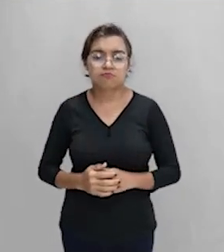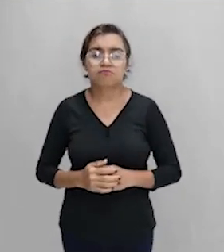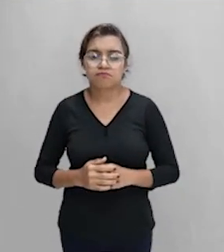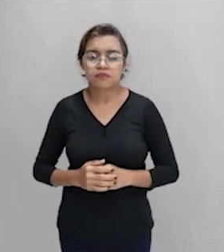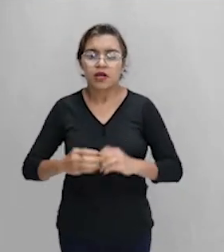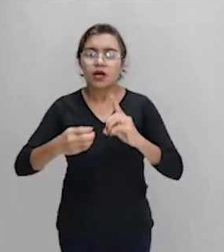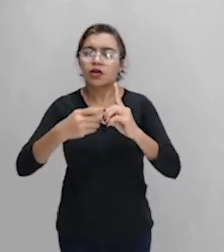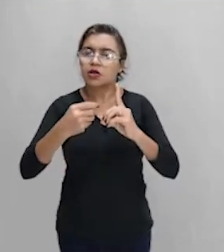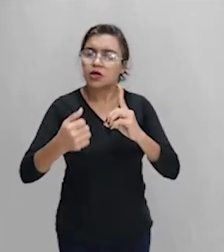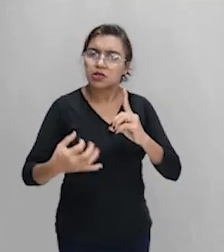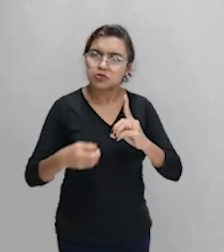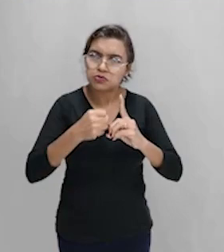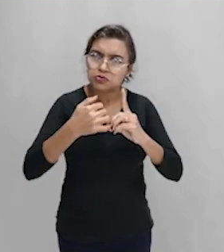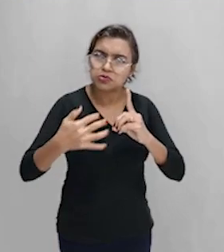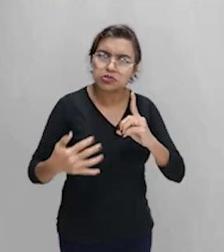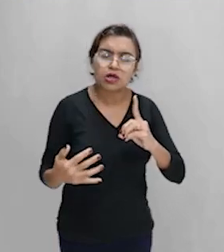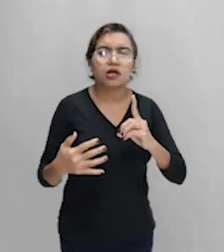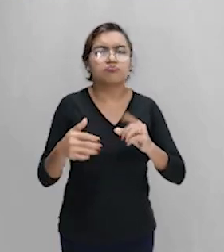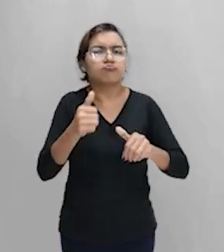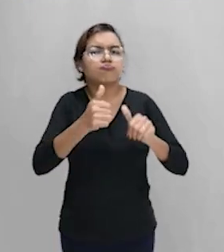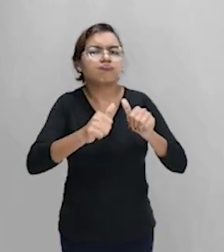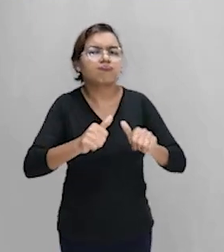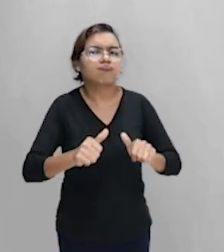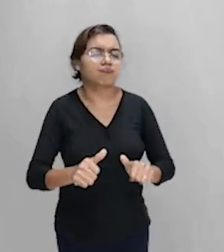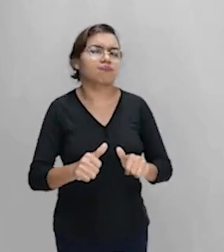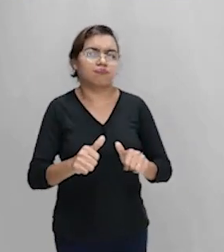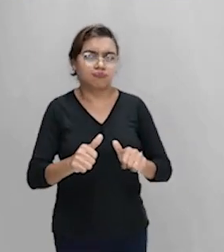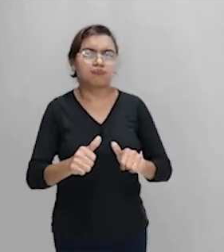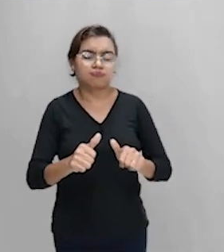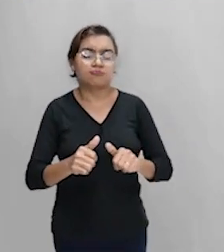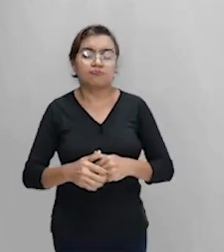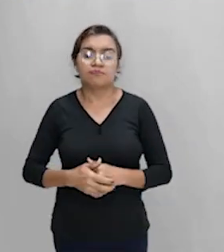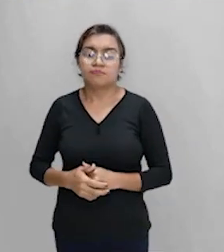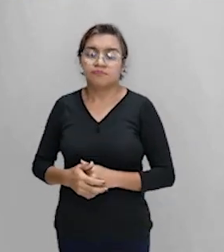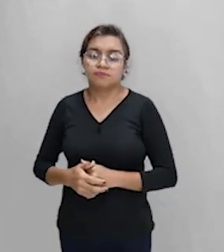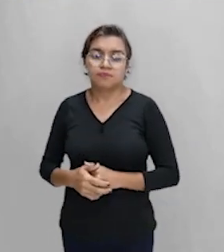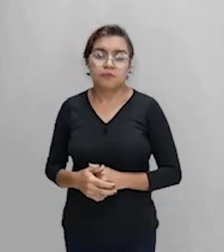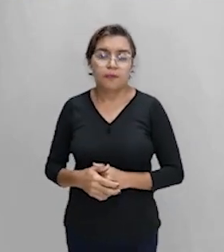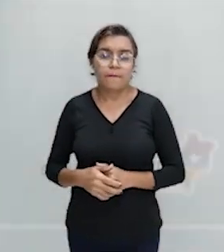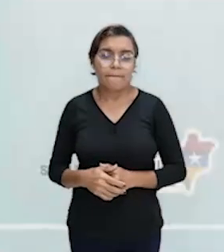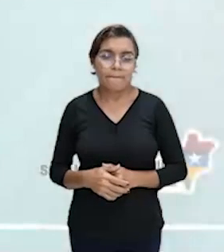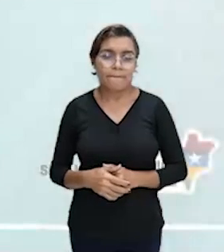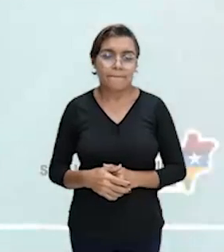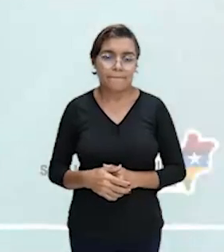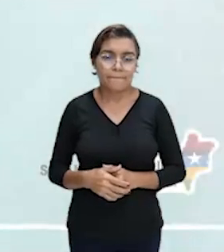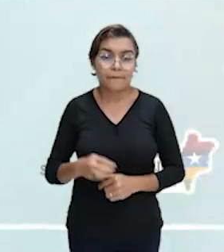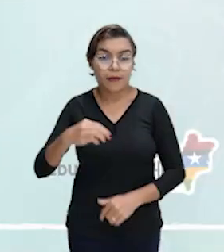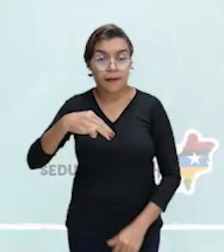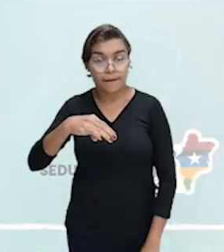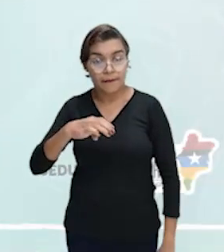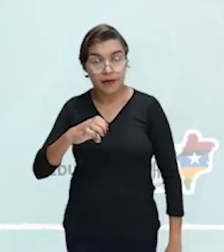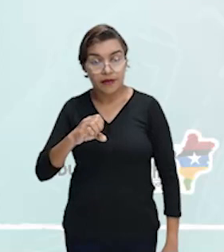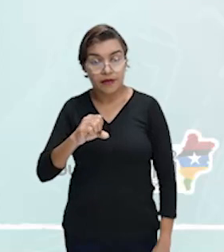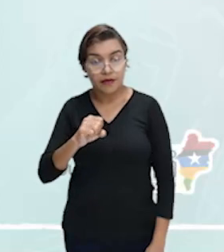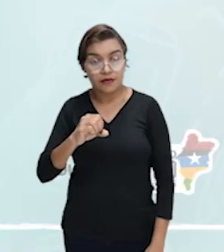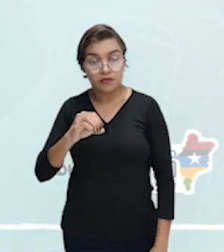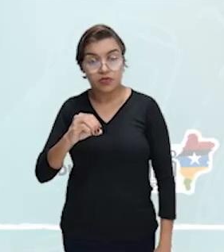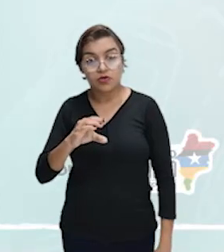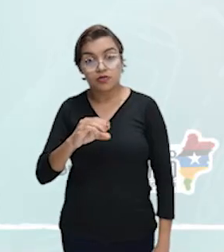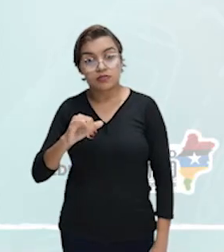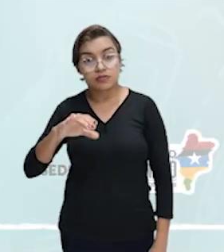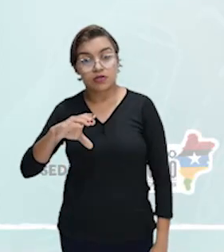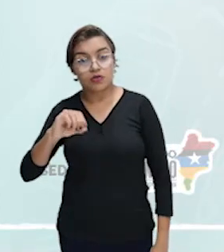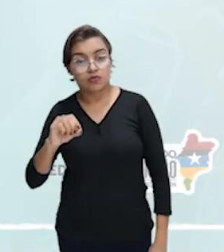dados bem analisados por quem está organizando esse treinamento. O mesociclo. A duração